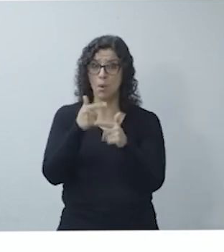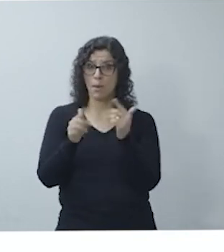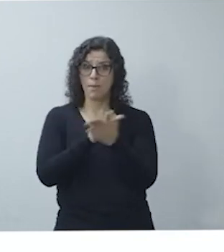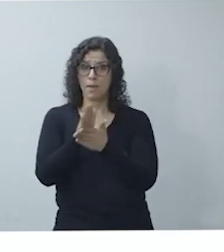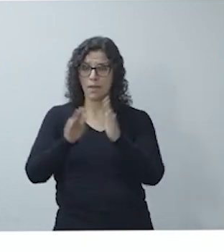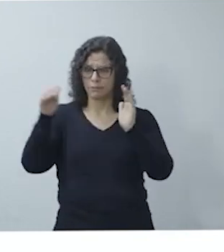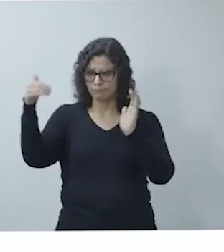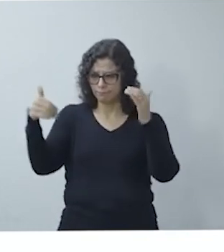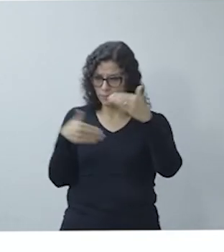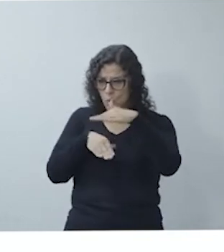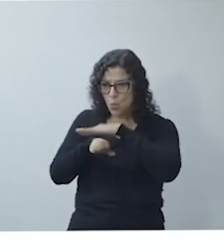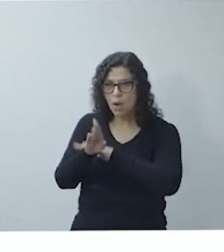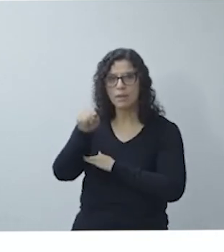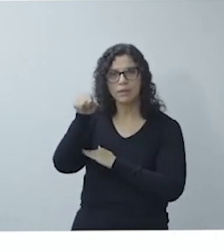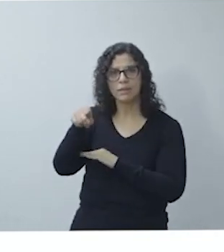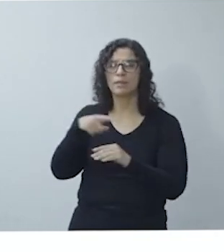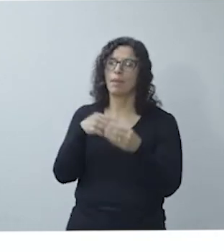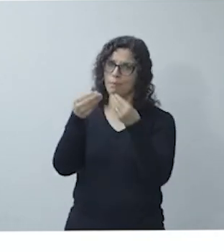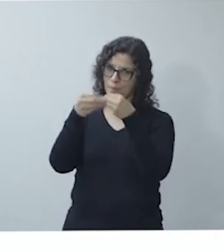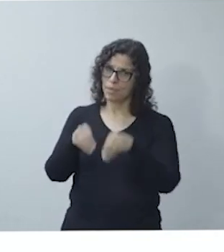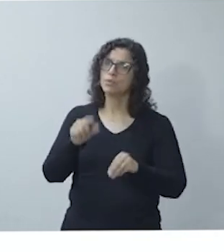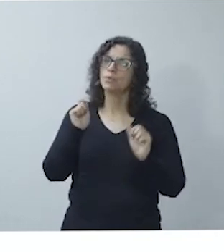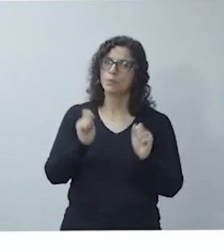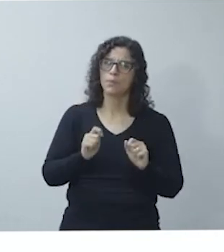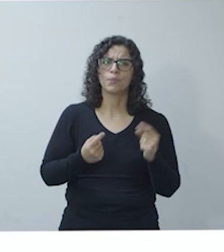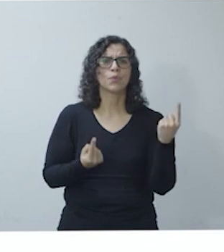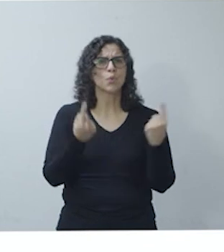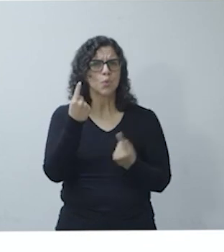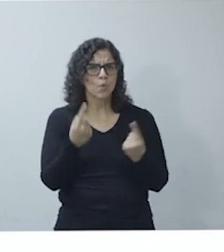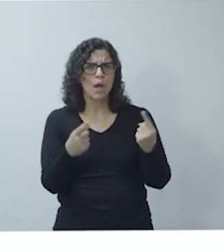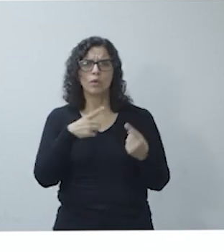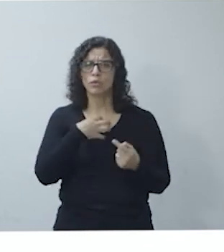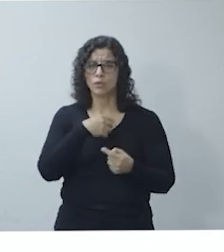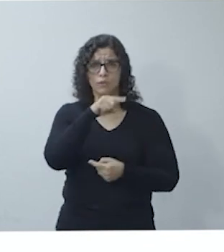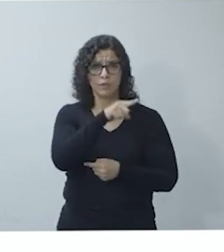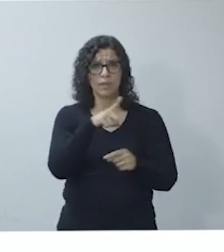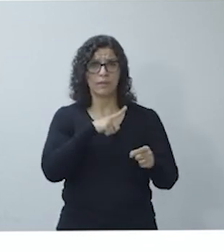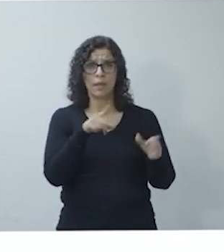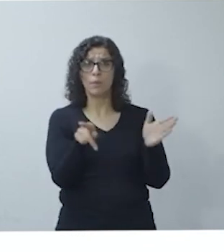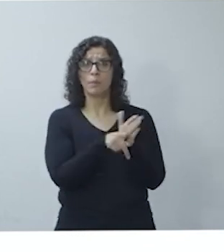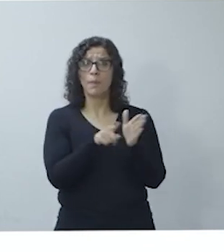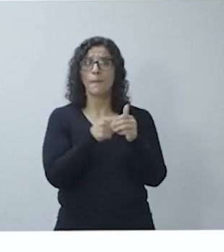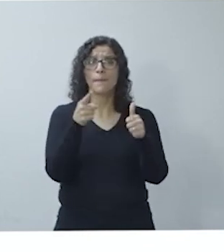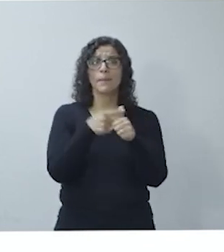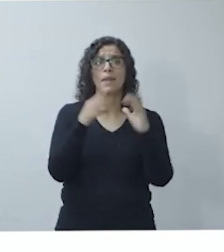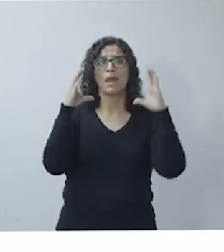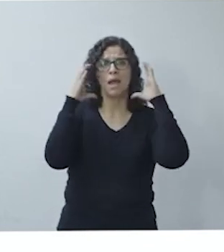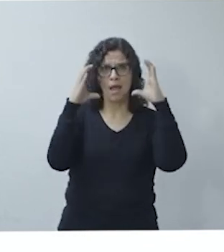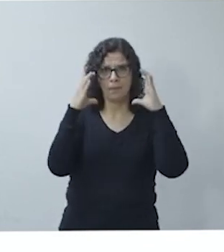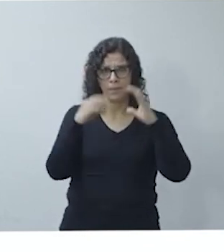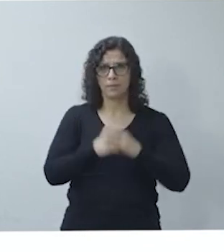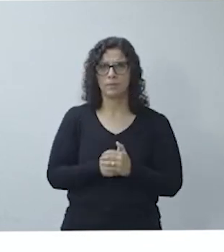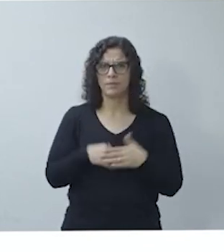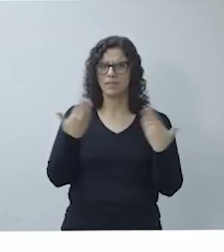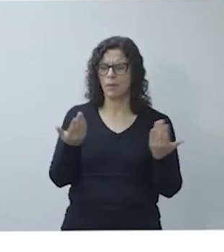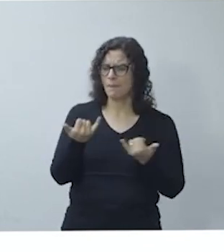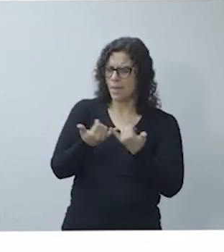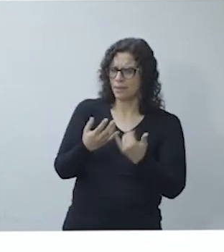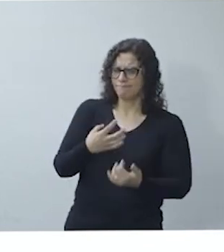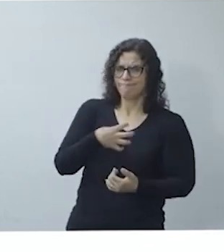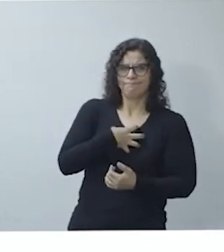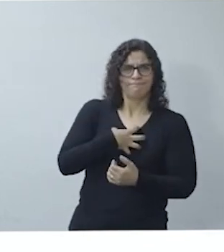numa redoma, talvez prejudique. Qual? Vossa Excelência terá a primeira cabeça. Antenor ficou